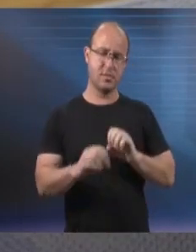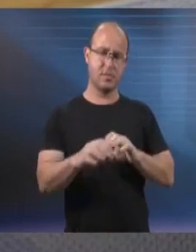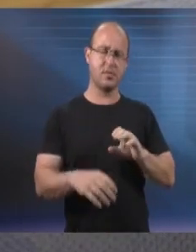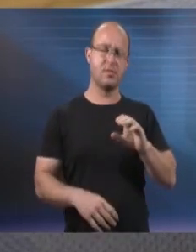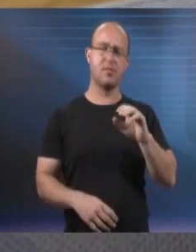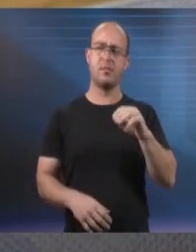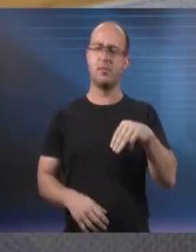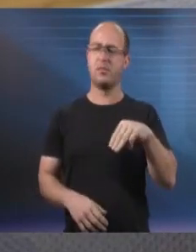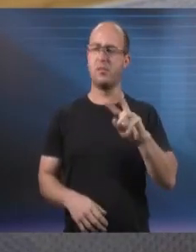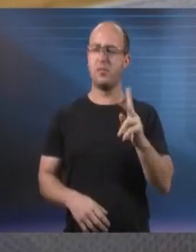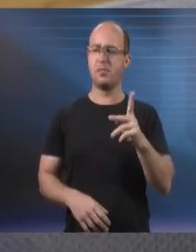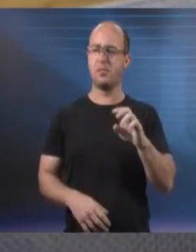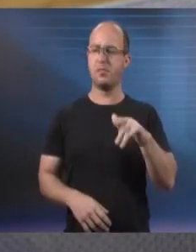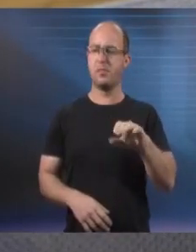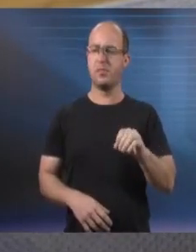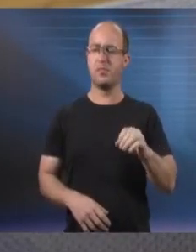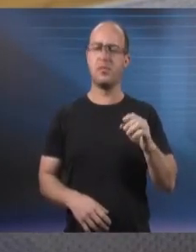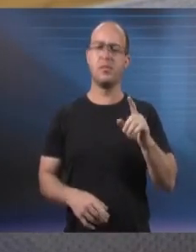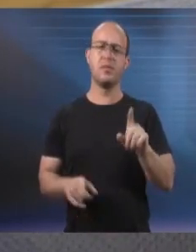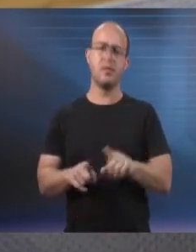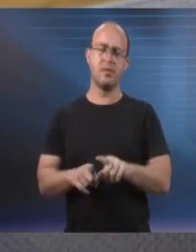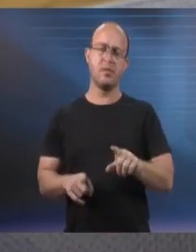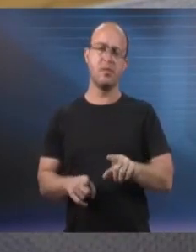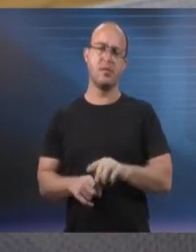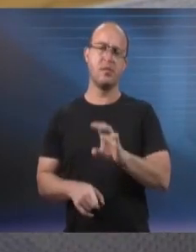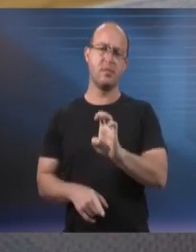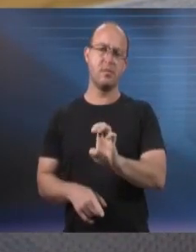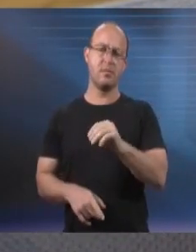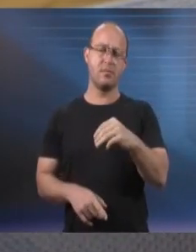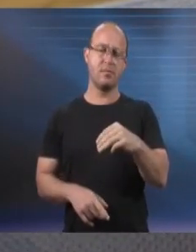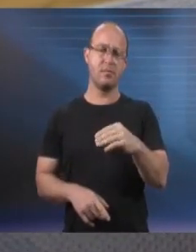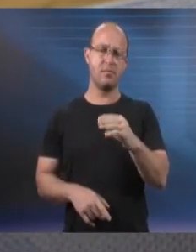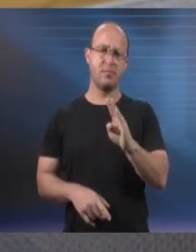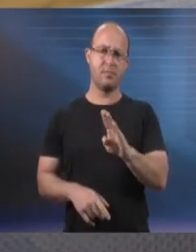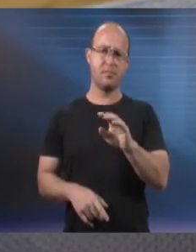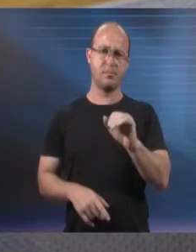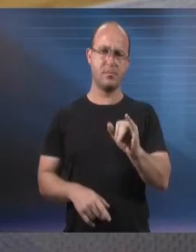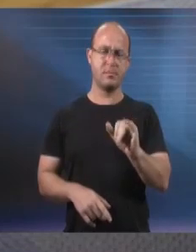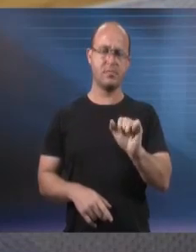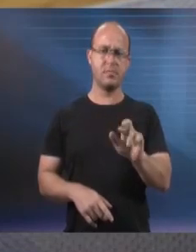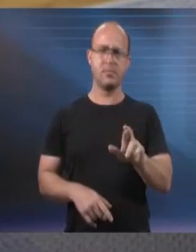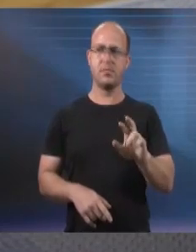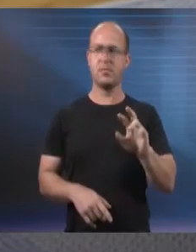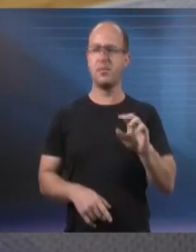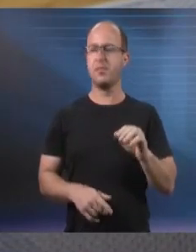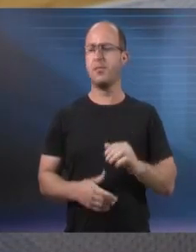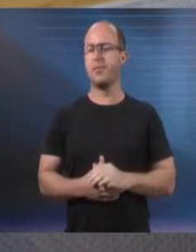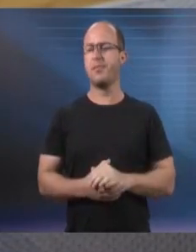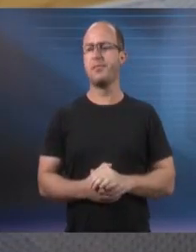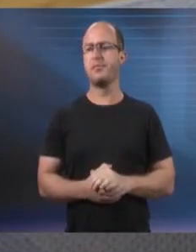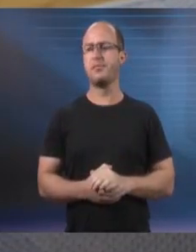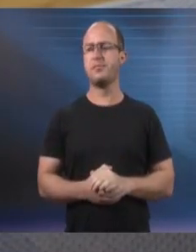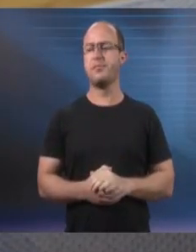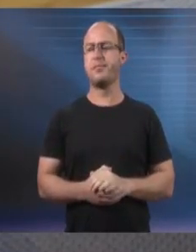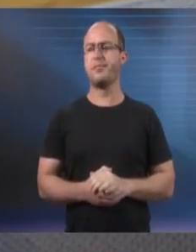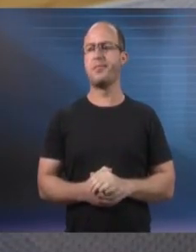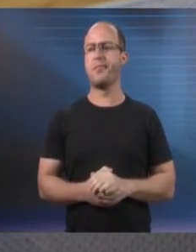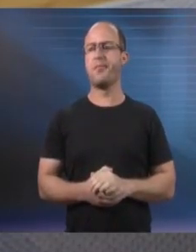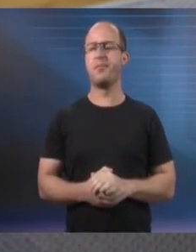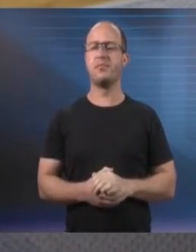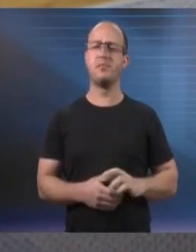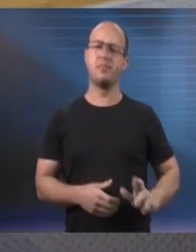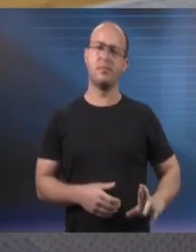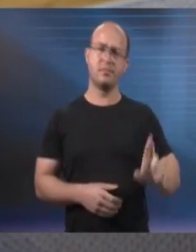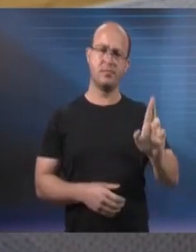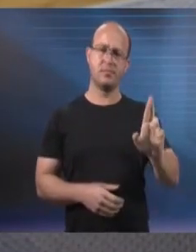com a presença do presidente da EBSE, doutor Arthur Chiouro, lá também estava representando o Rio Grande